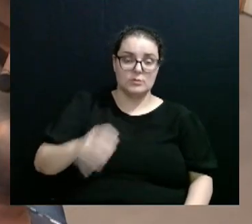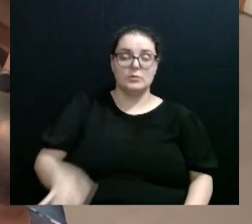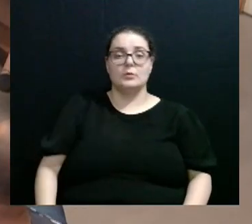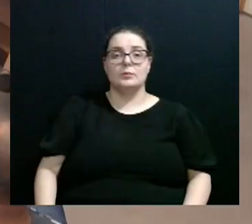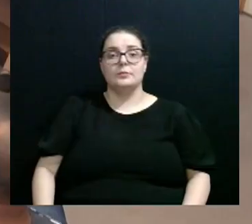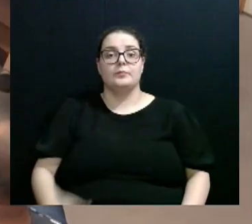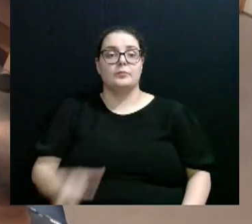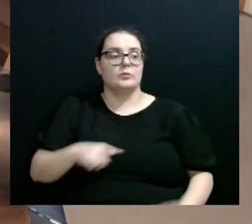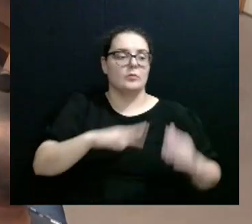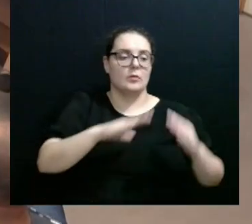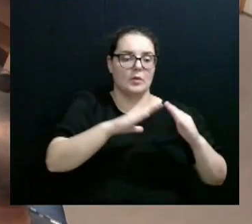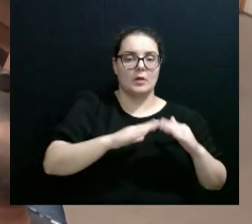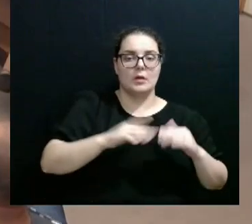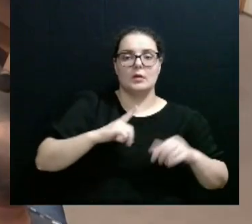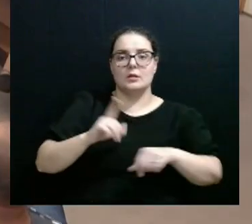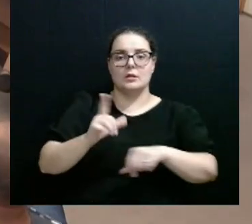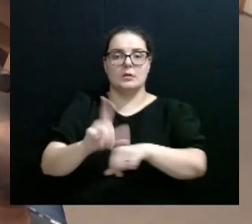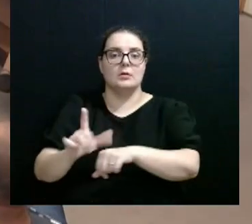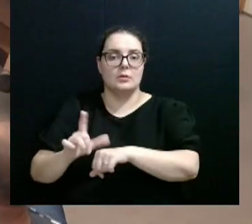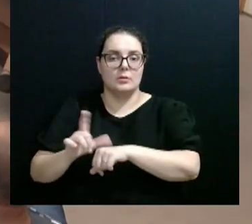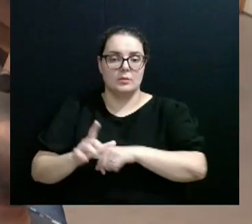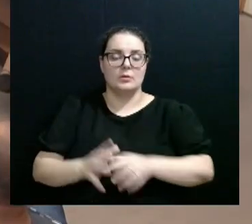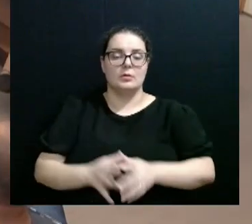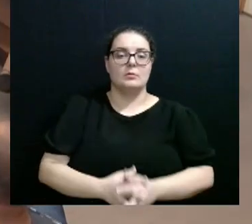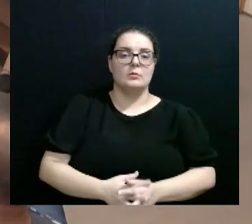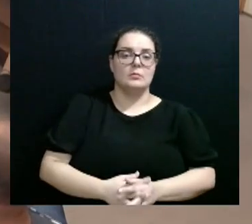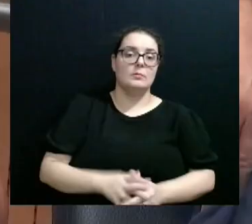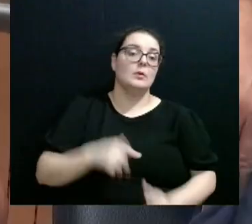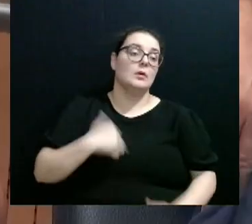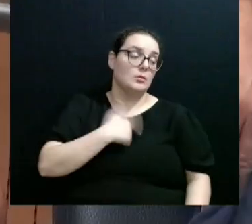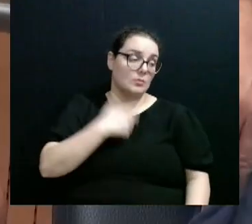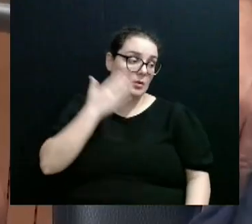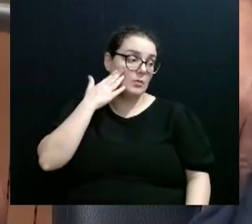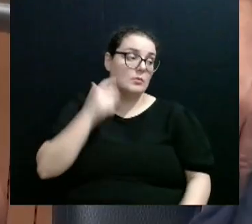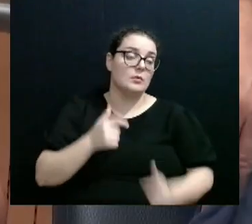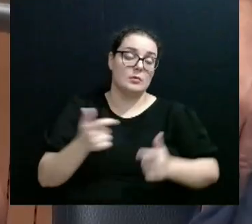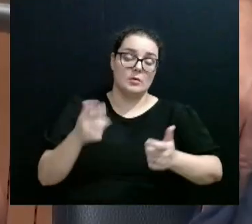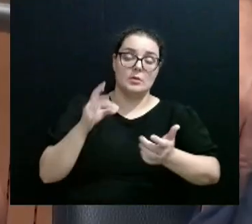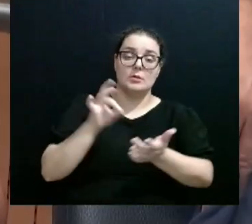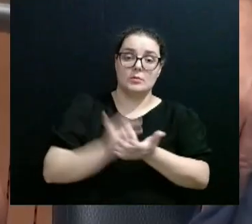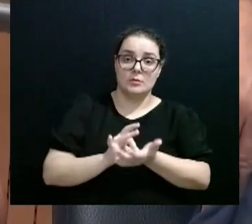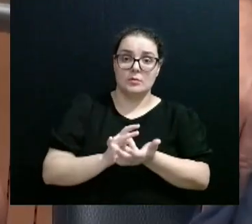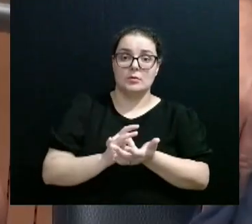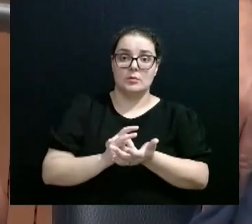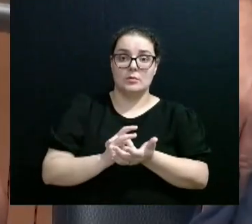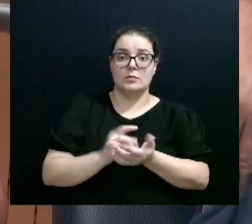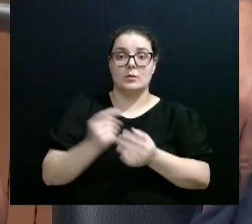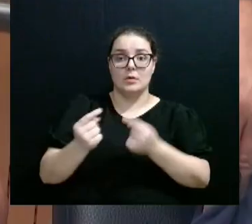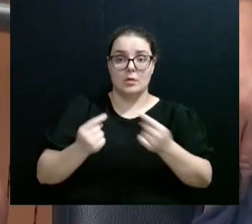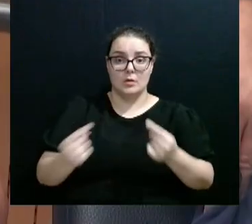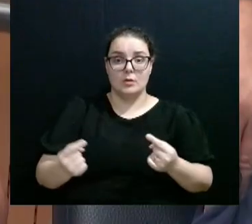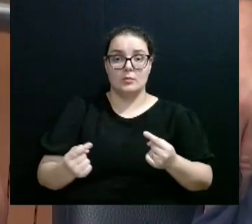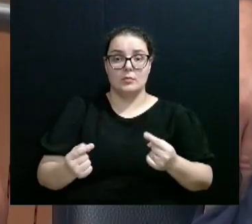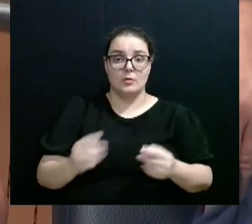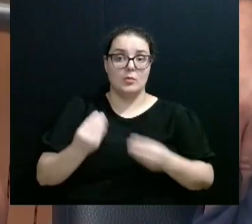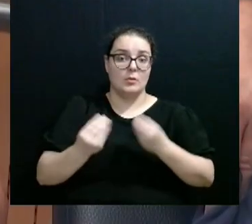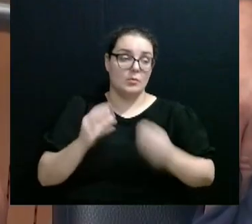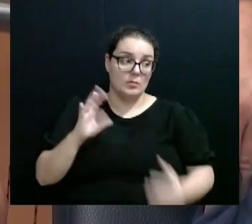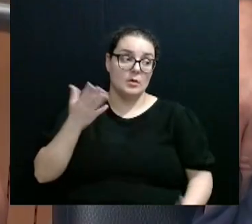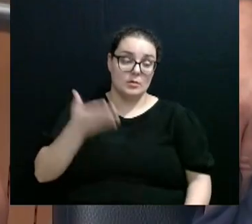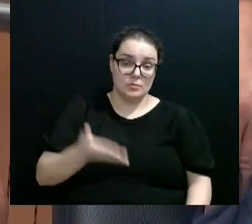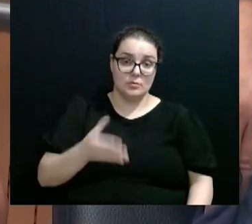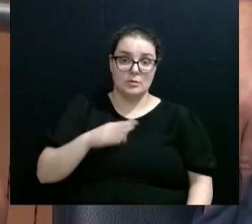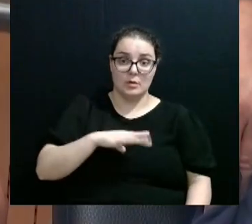tem comércio. Mas a gente sabe hoje da nossa grande realidade o tamanho da proporção que a Barão de Itapura se tornou, né? A gente, se